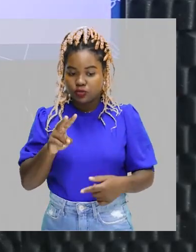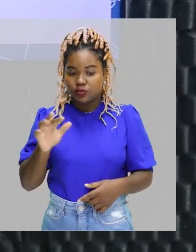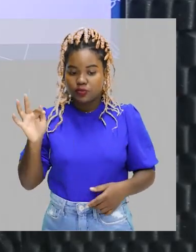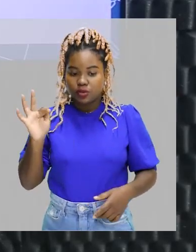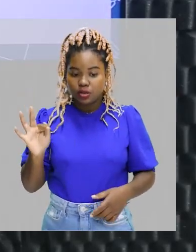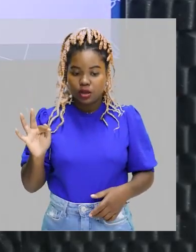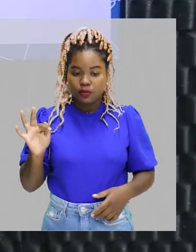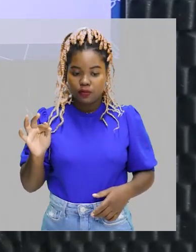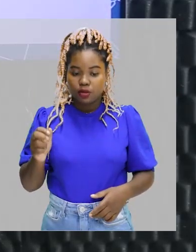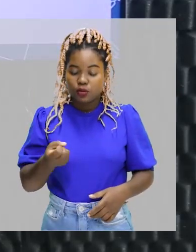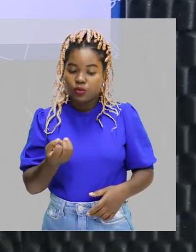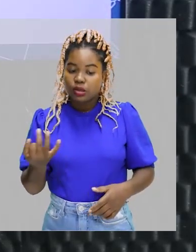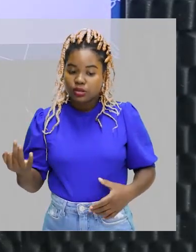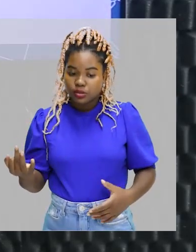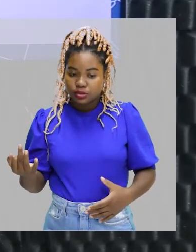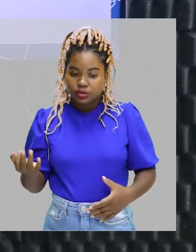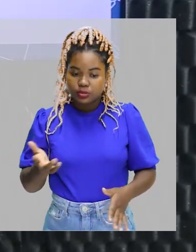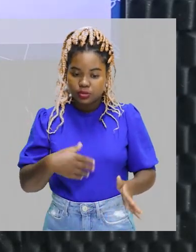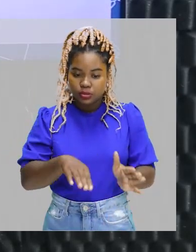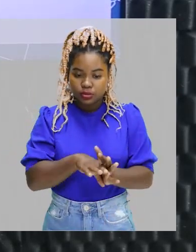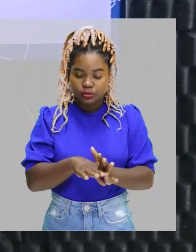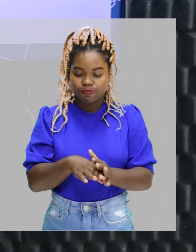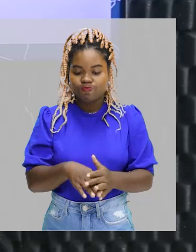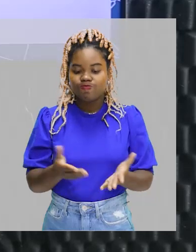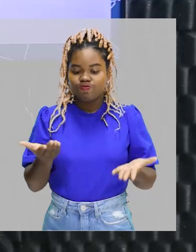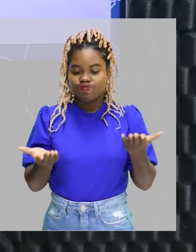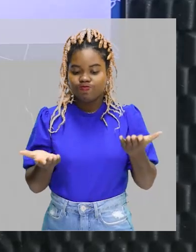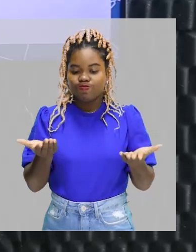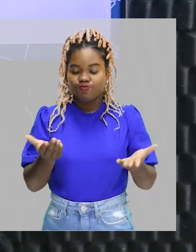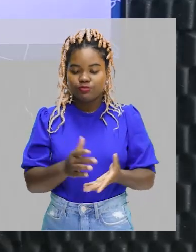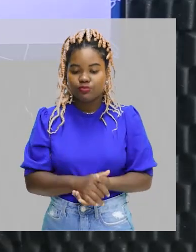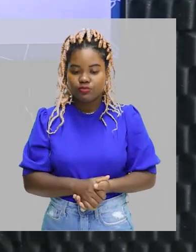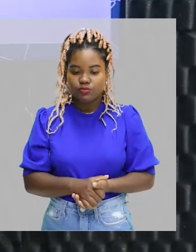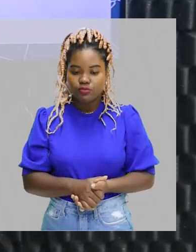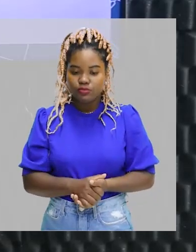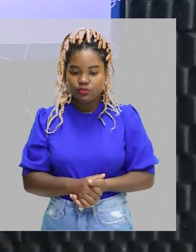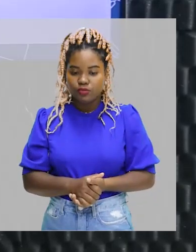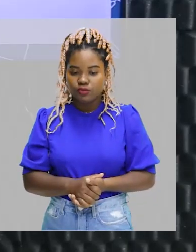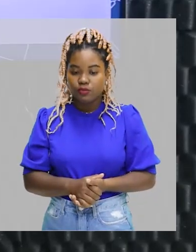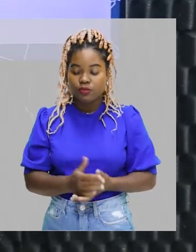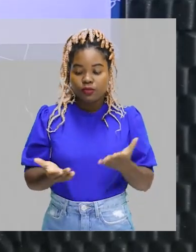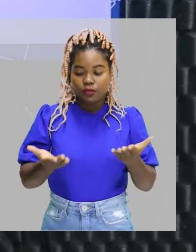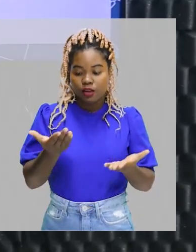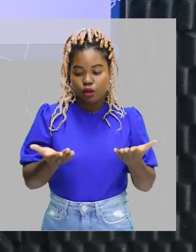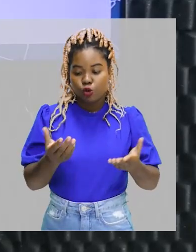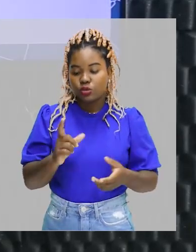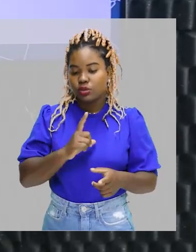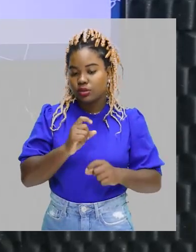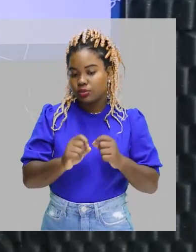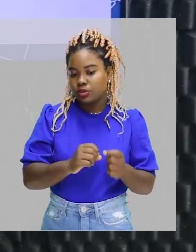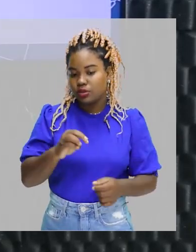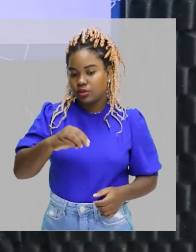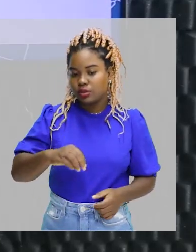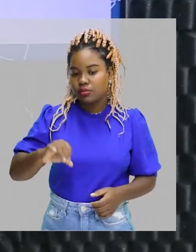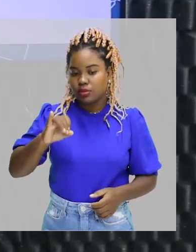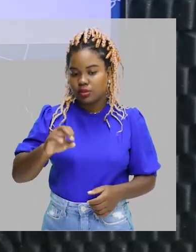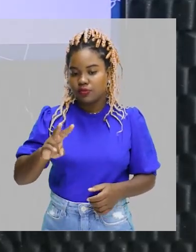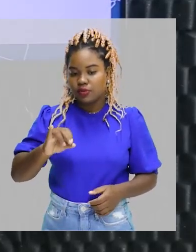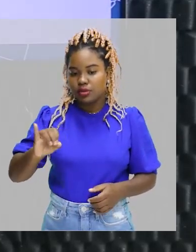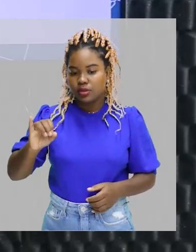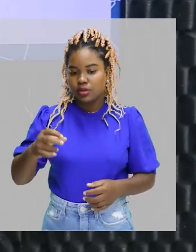necessário para poder chegar nessa concentração? Como é concentração molar, MI/VI,